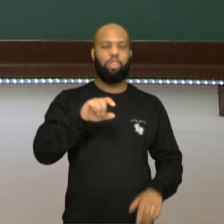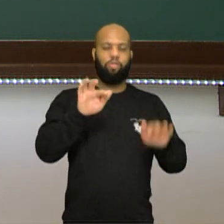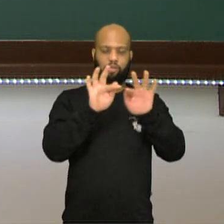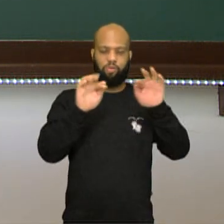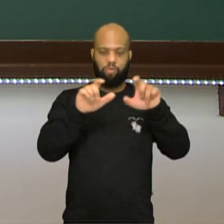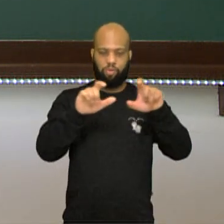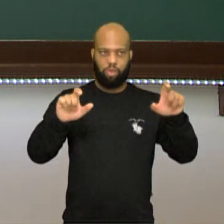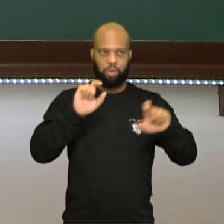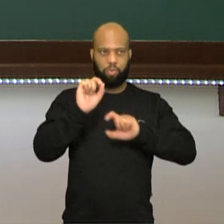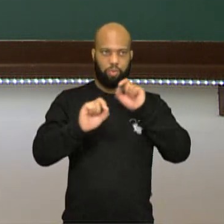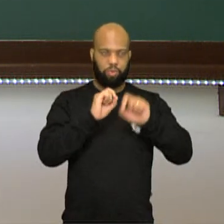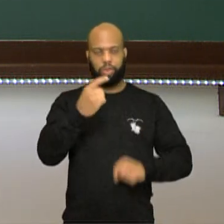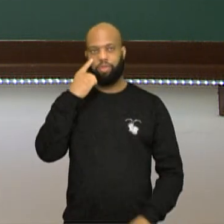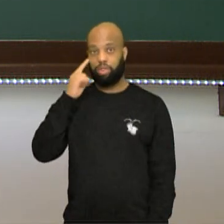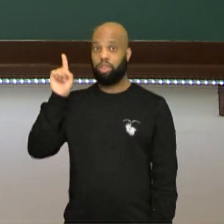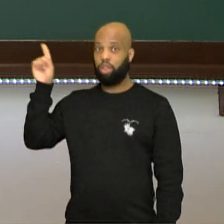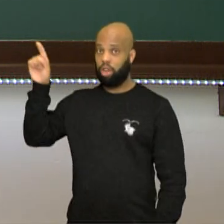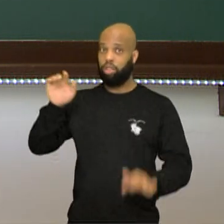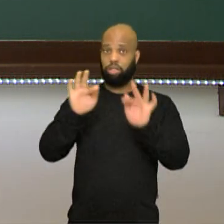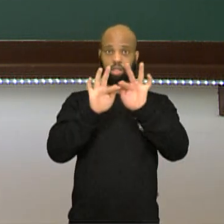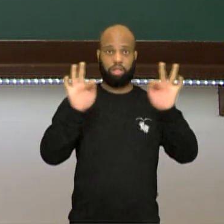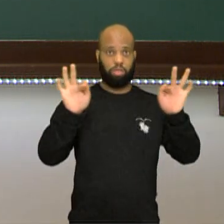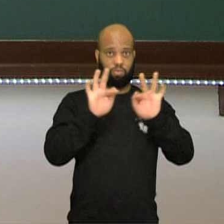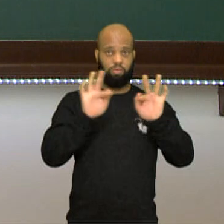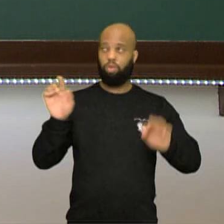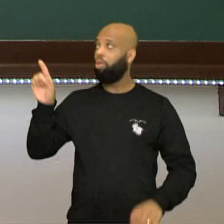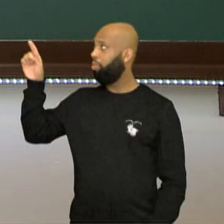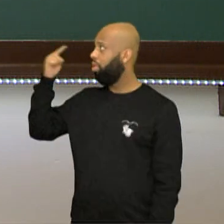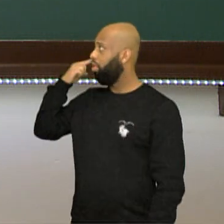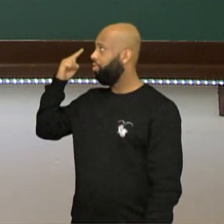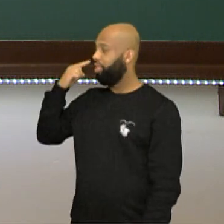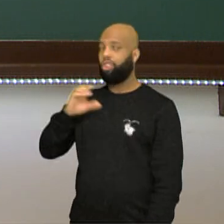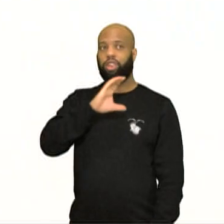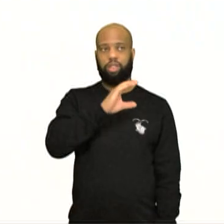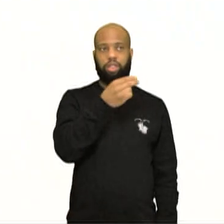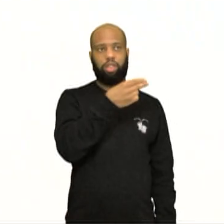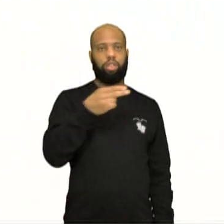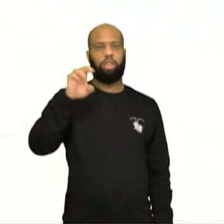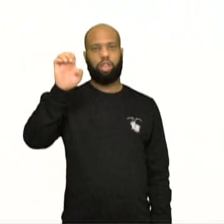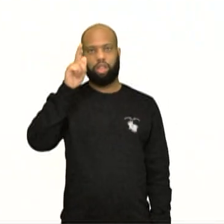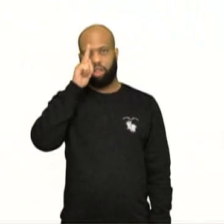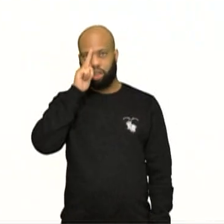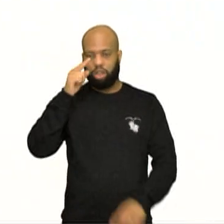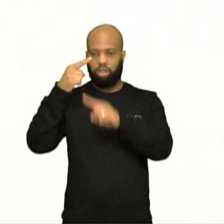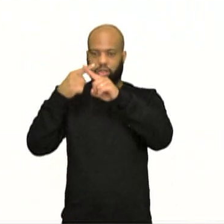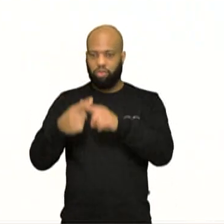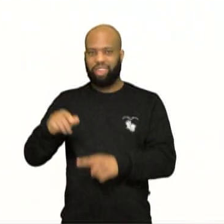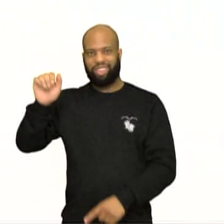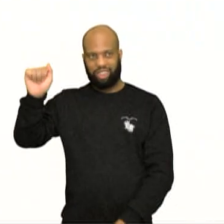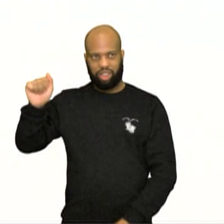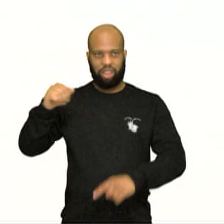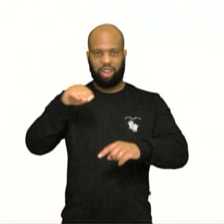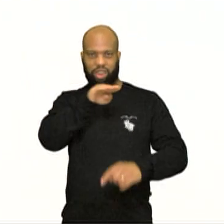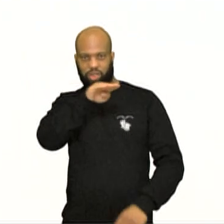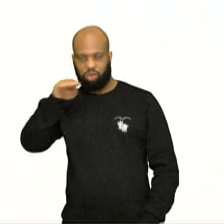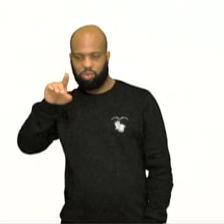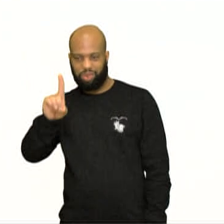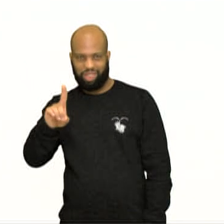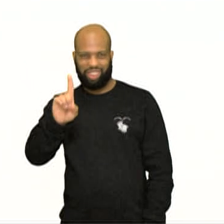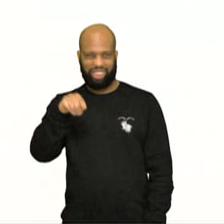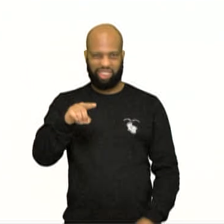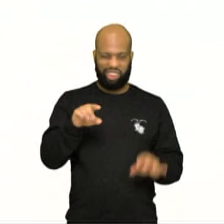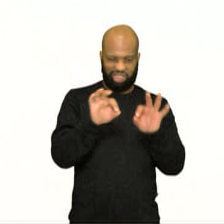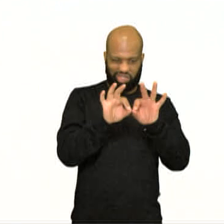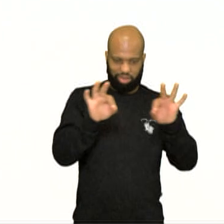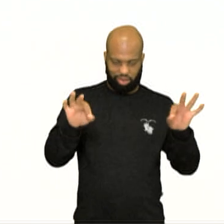a gente viu antes, para placas paralelas. Capacitância é igual a epsilon vezes a área sobre a distância entre as placas. Então, a gente